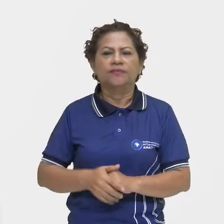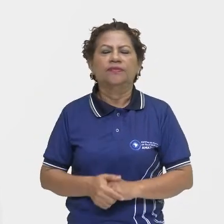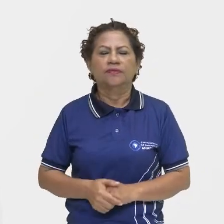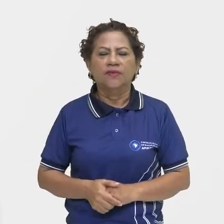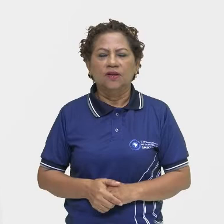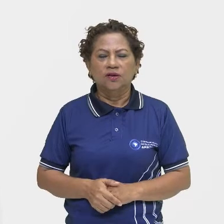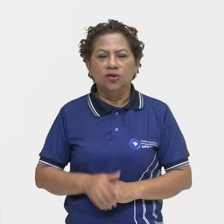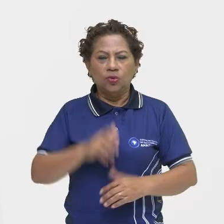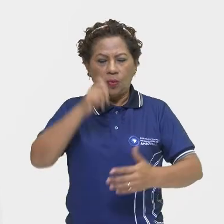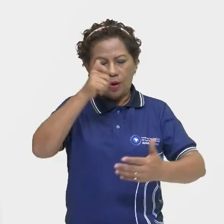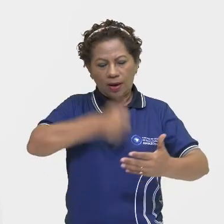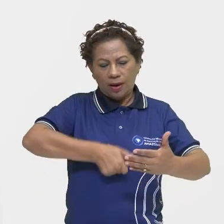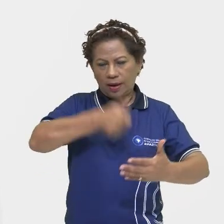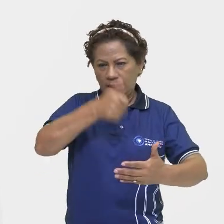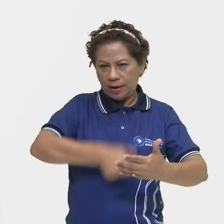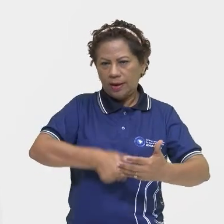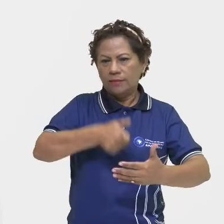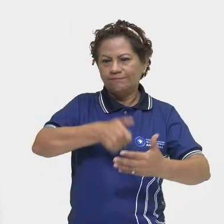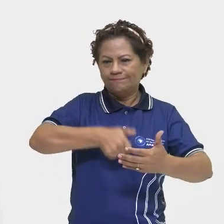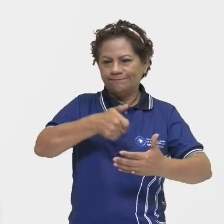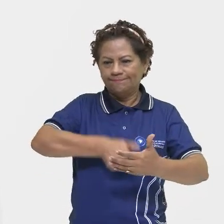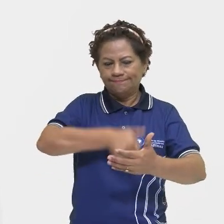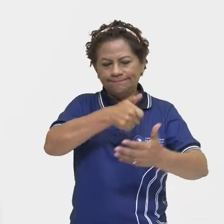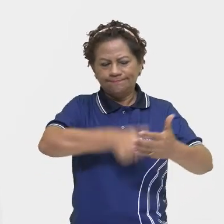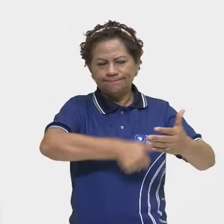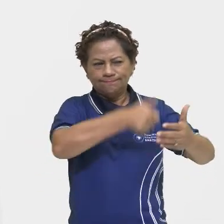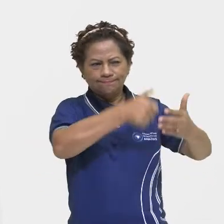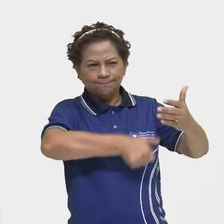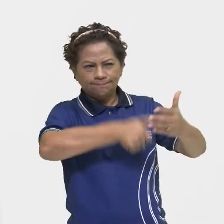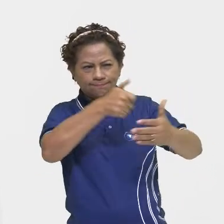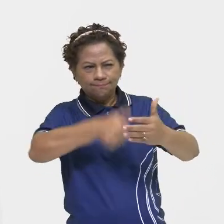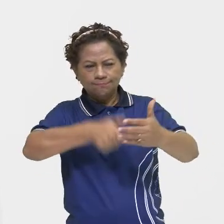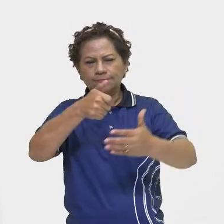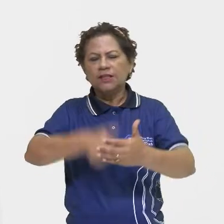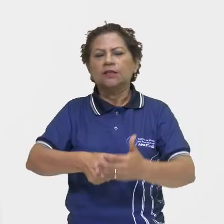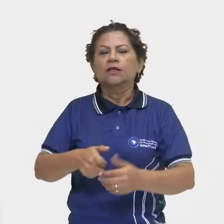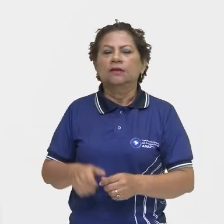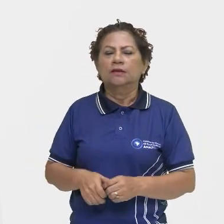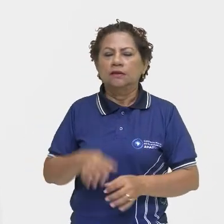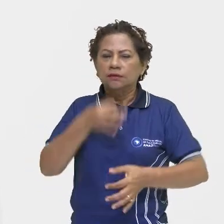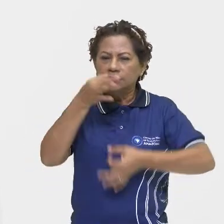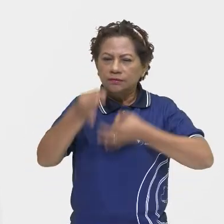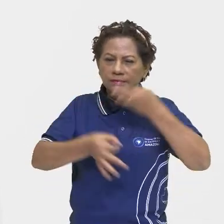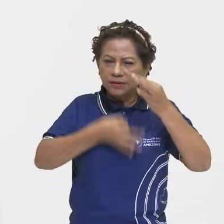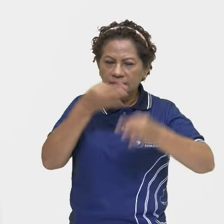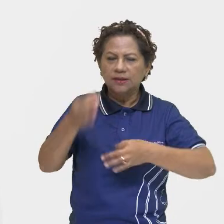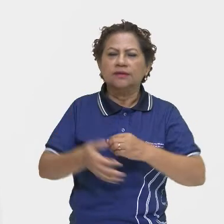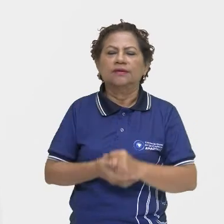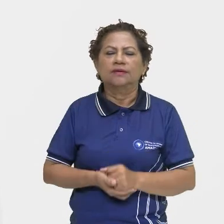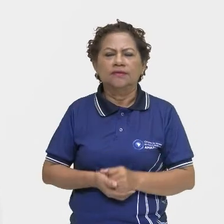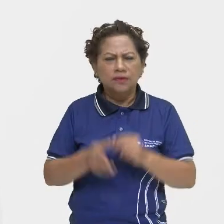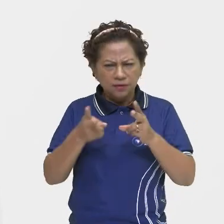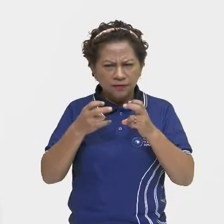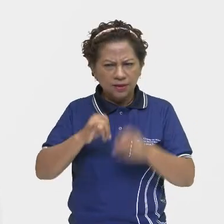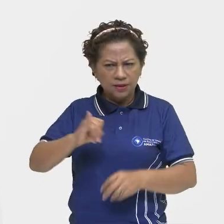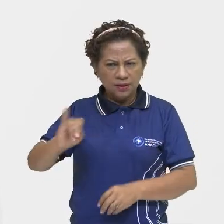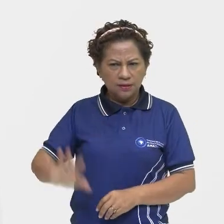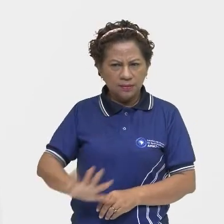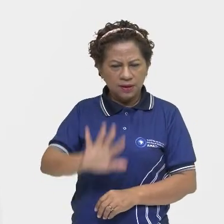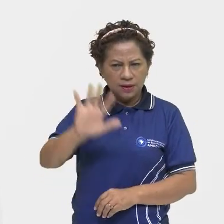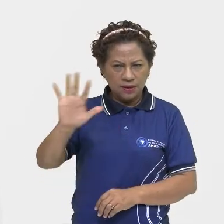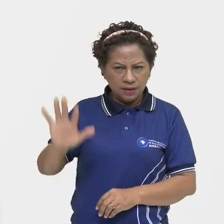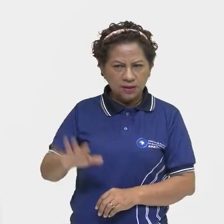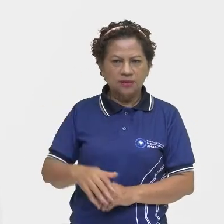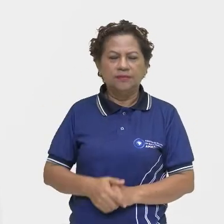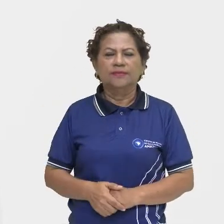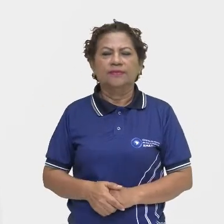grafite do Crânio, e ele tem uma crítica social. Aí tem uma representação de índio, esse de azul tá até